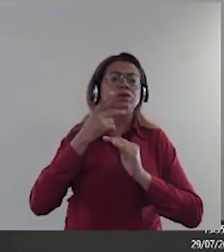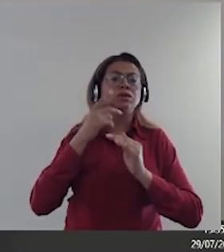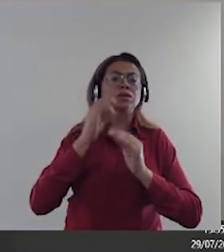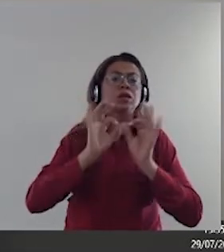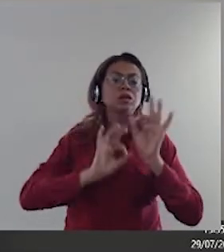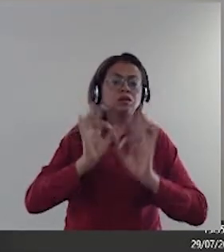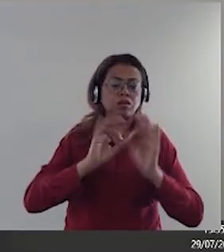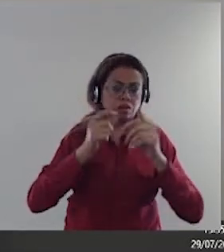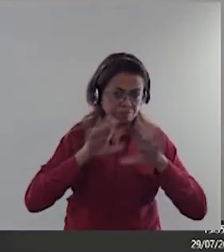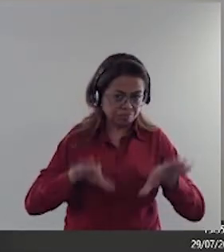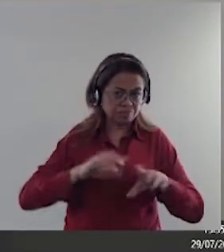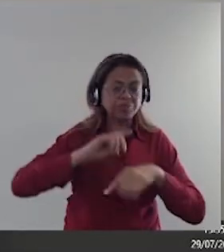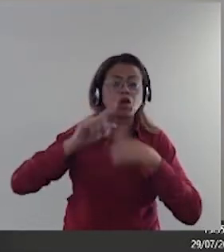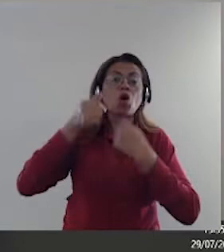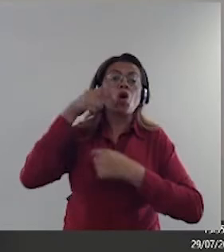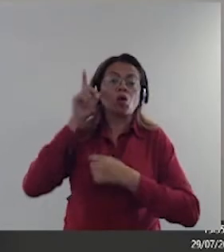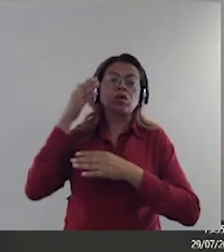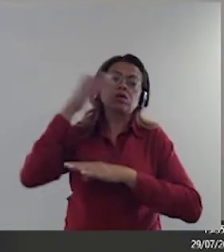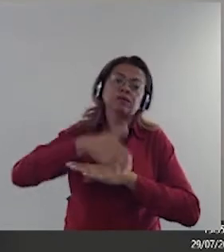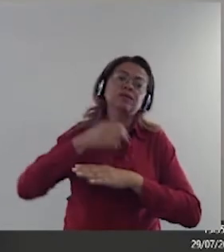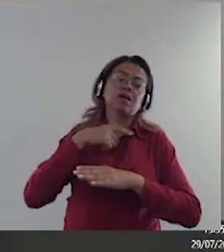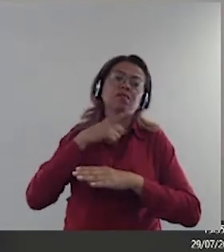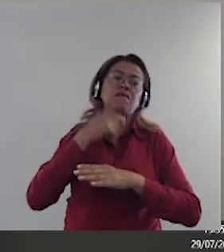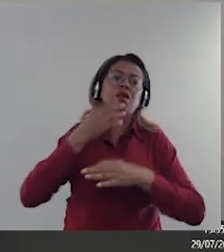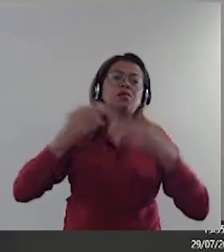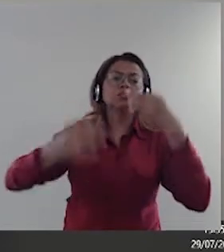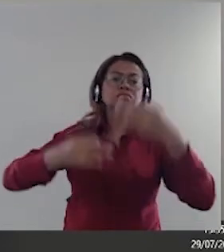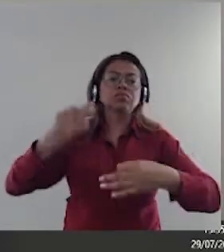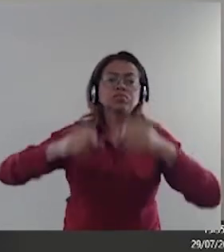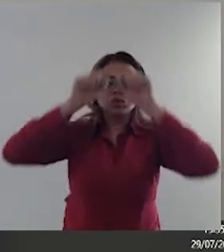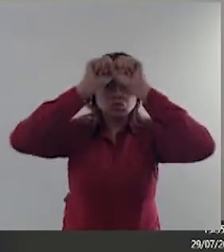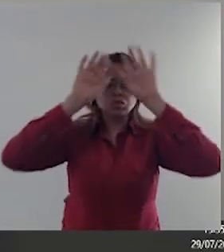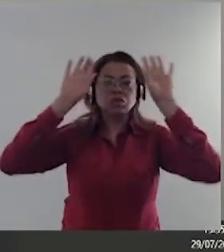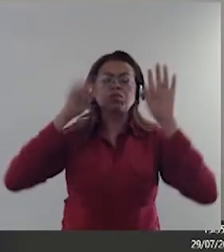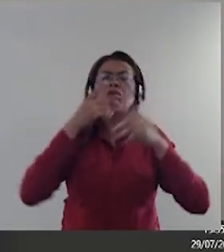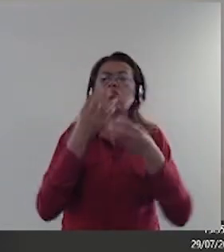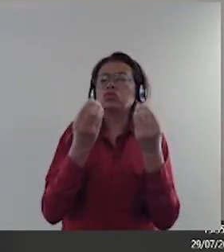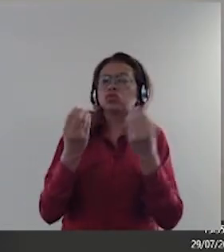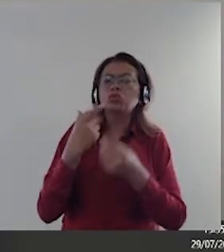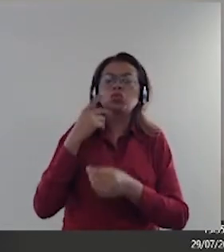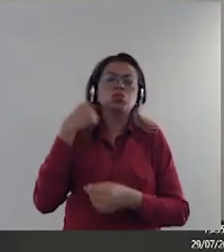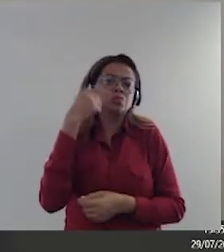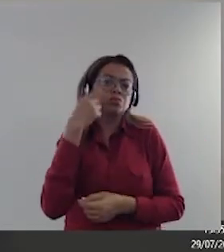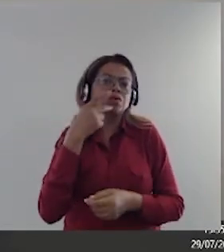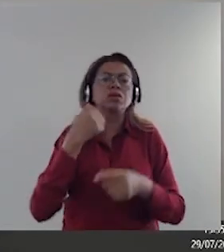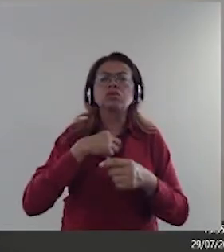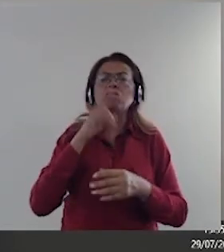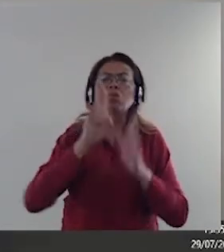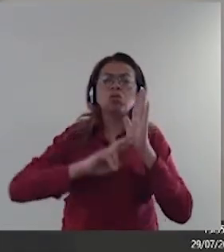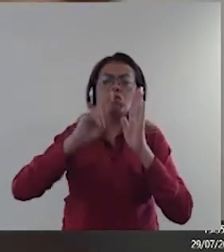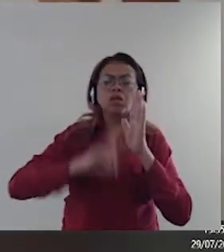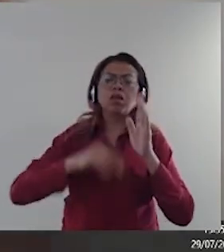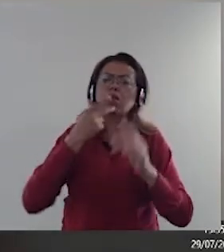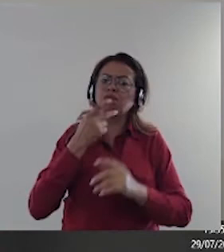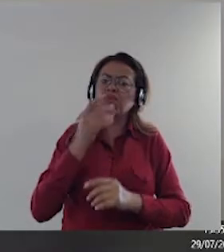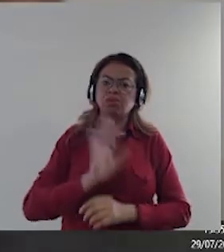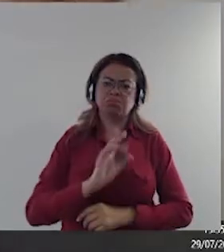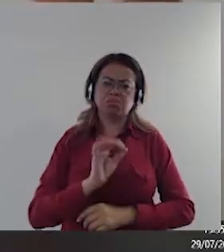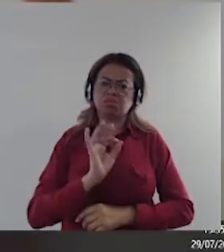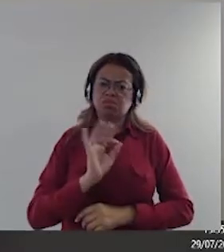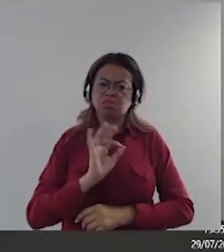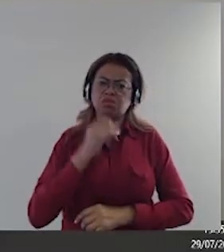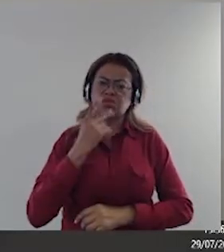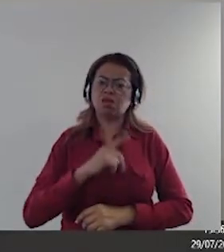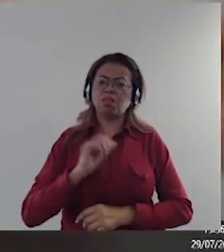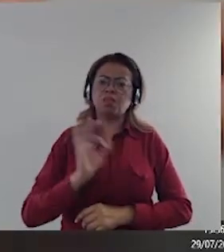vários magistrados cariocas, ou fluminenses, na verdade, e havia um relato nesse sentido, que não tinha havido, digamos assim,